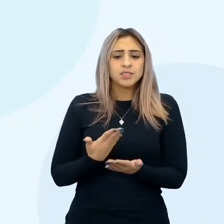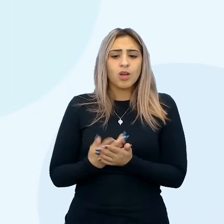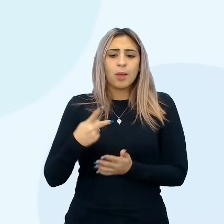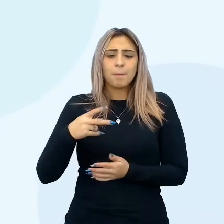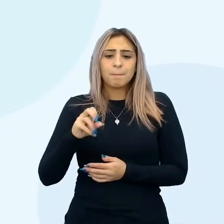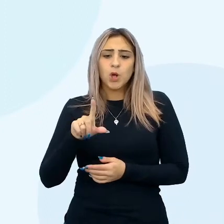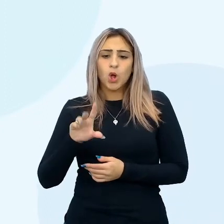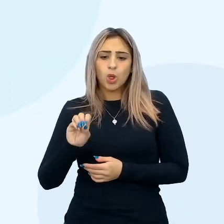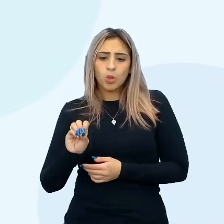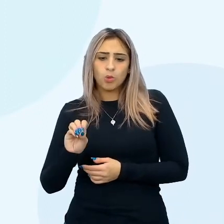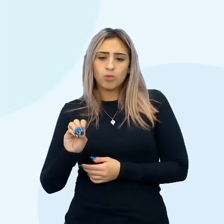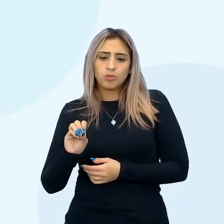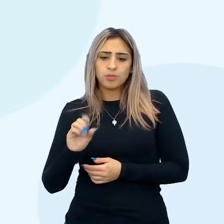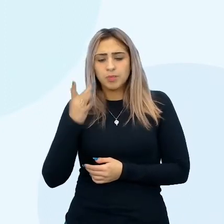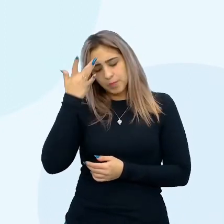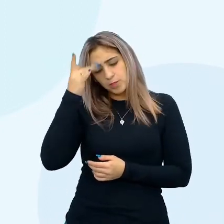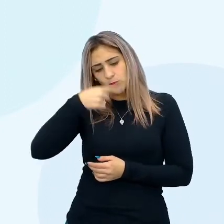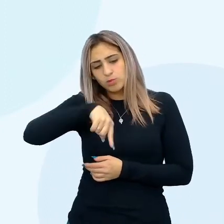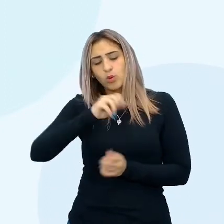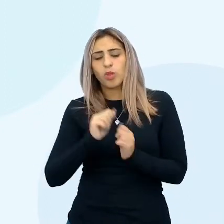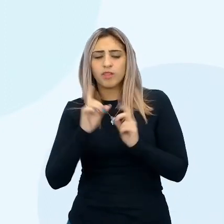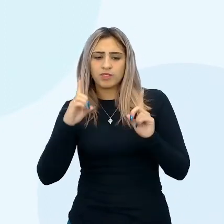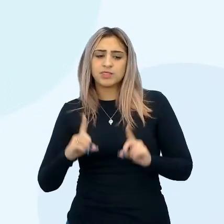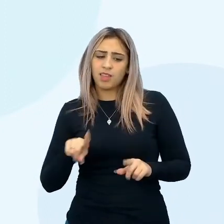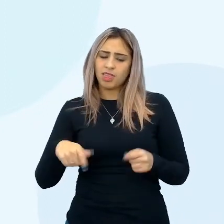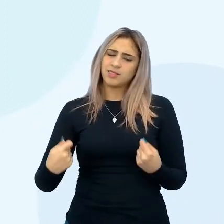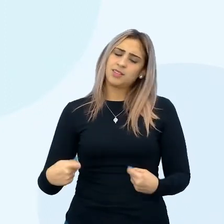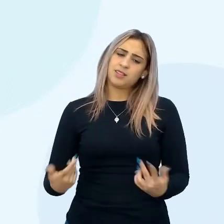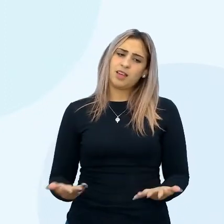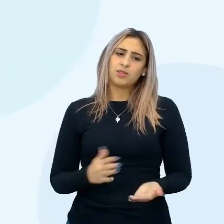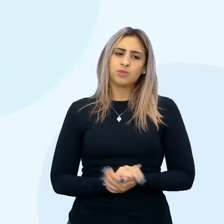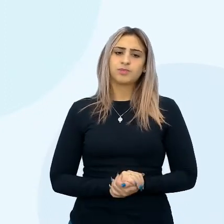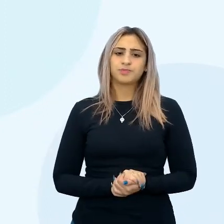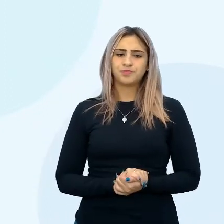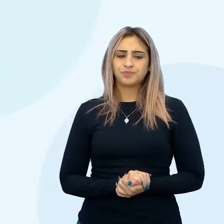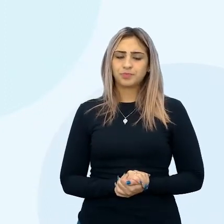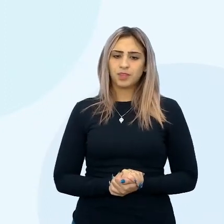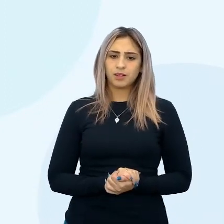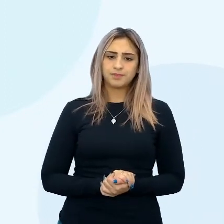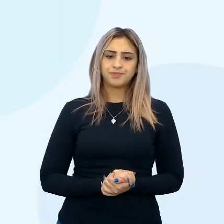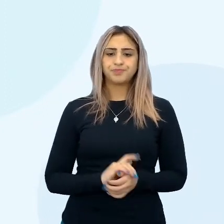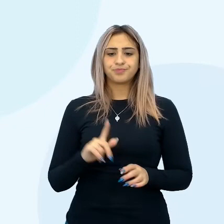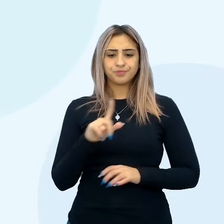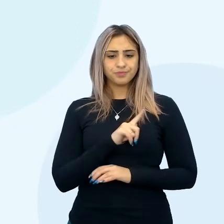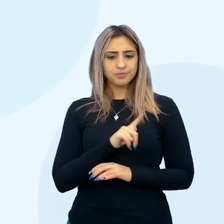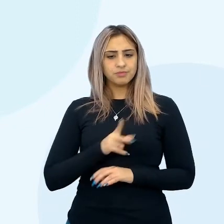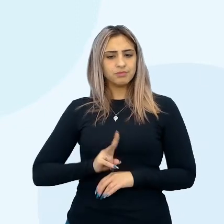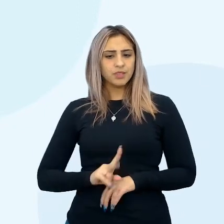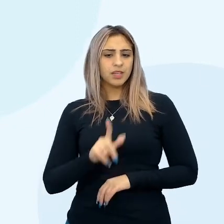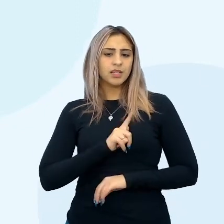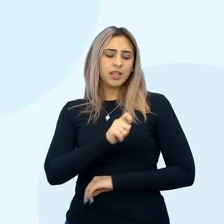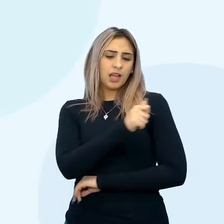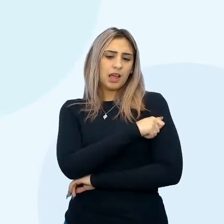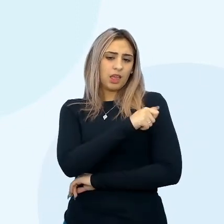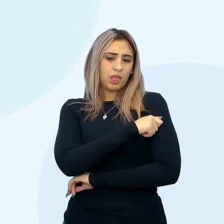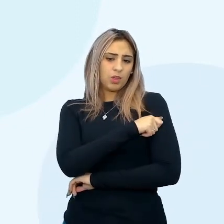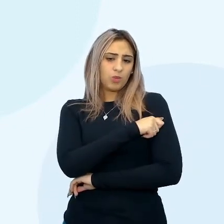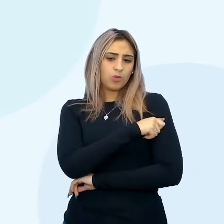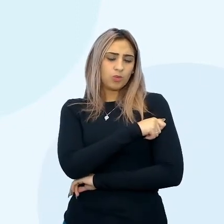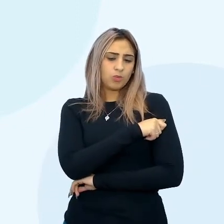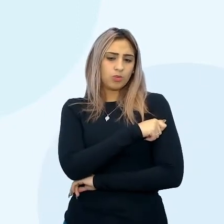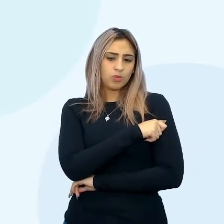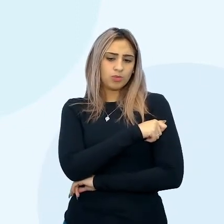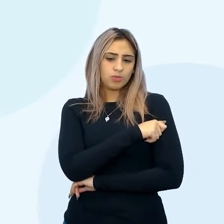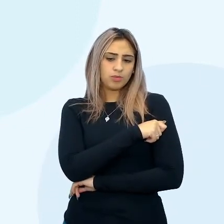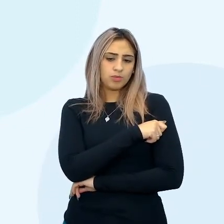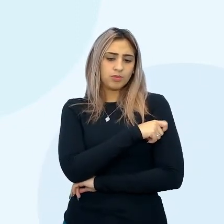né? Para pessoas com deficiência, então é necessário. Tá? Geralmente, quando a gente tem um estudante que tem problema na audição, a gente tem